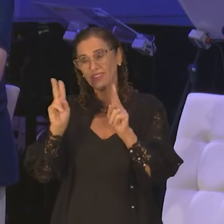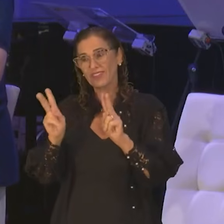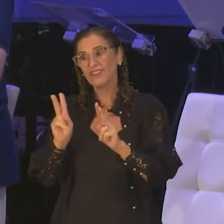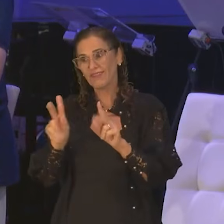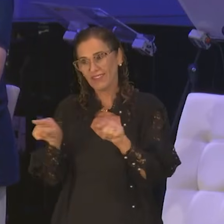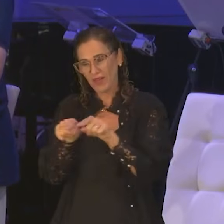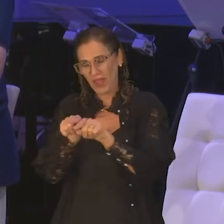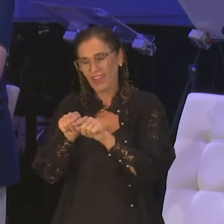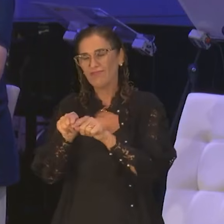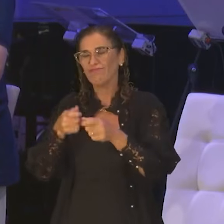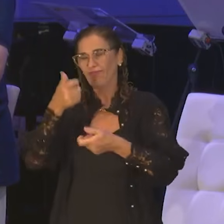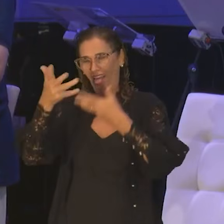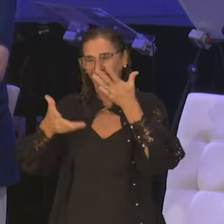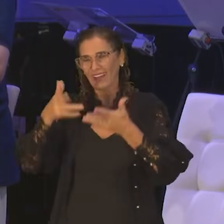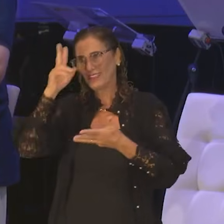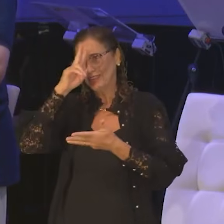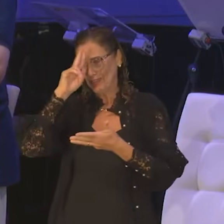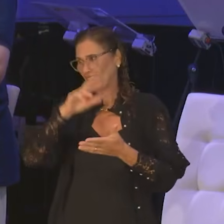histórias.